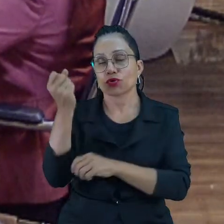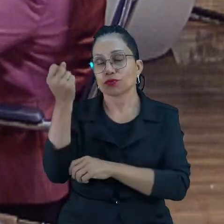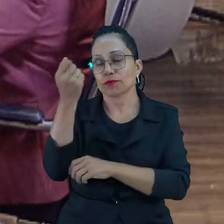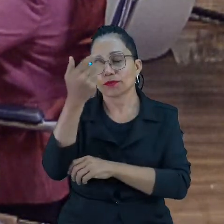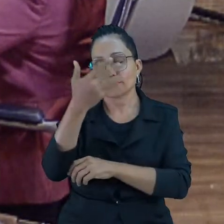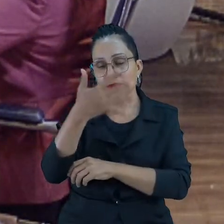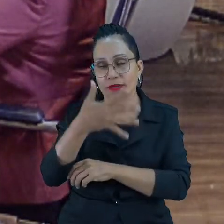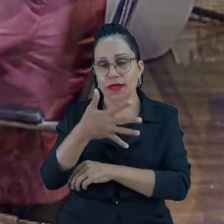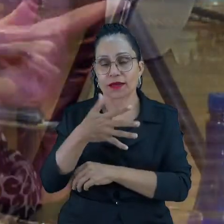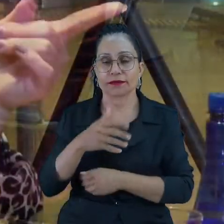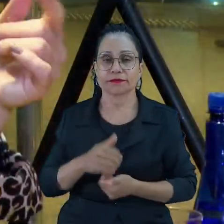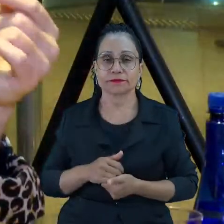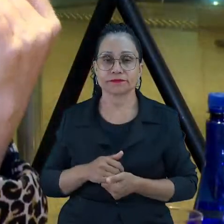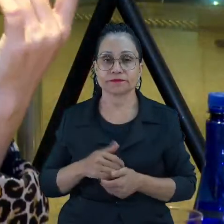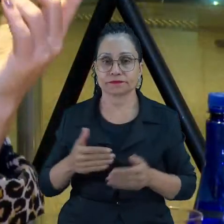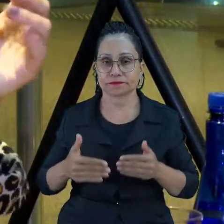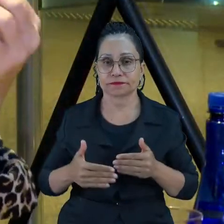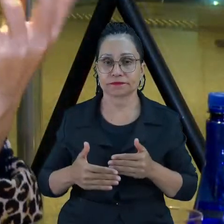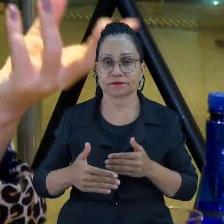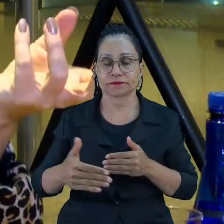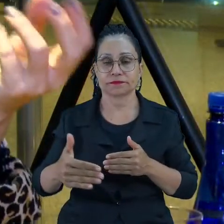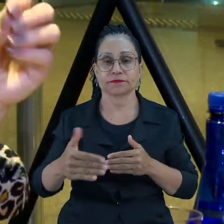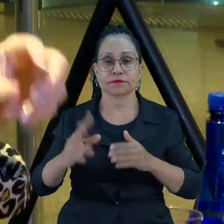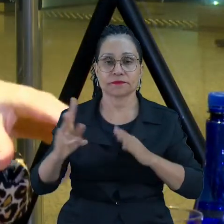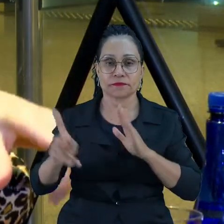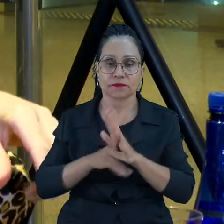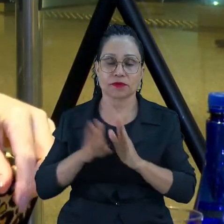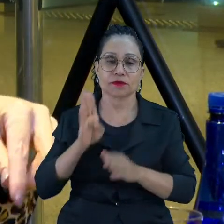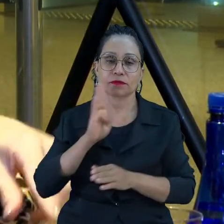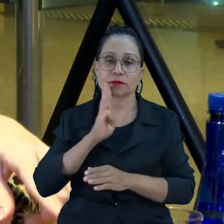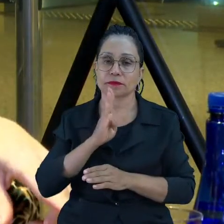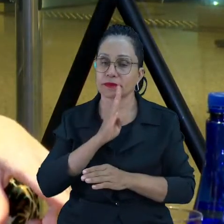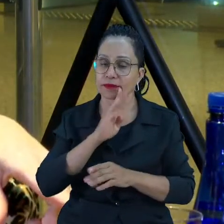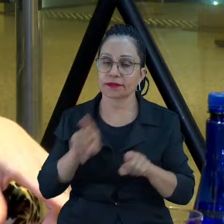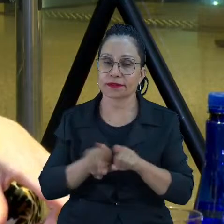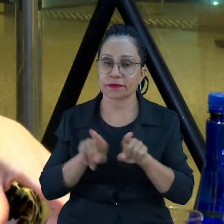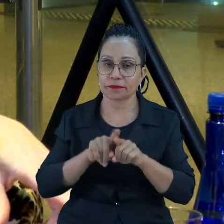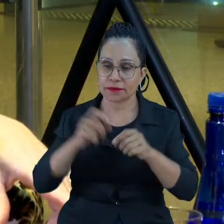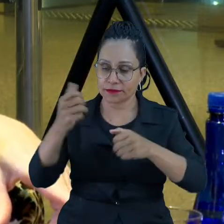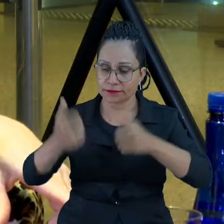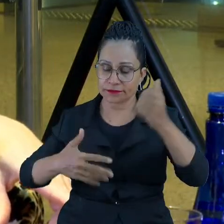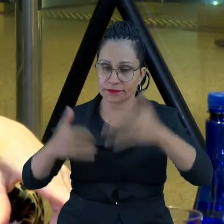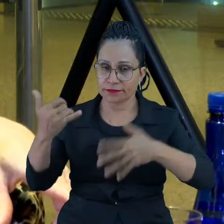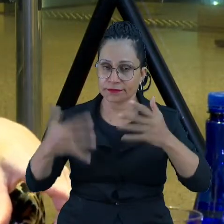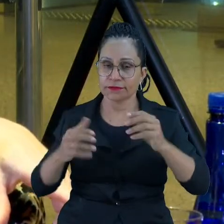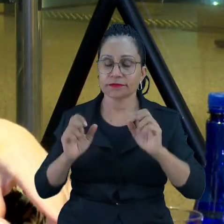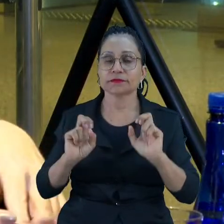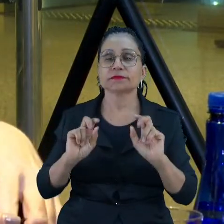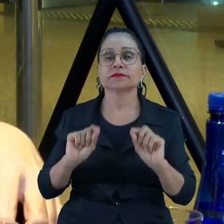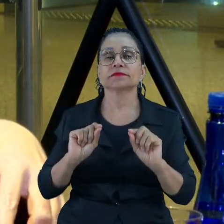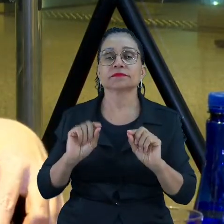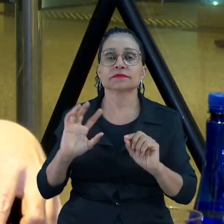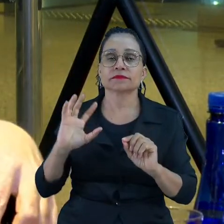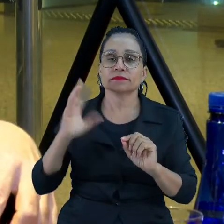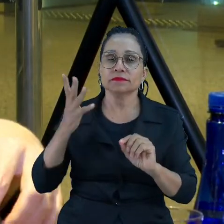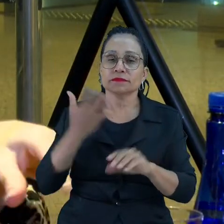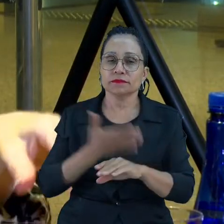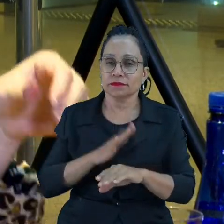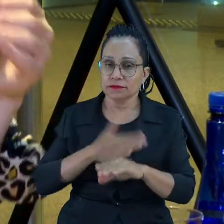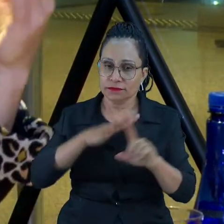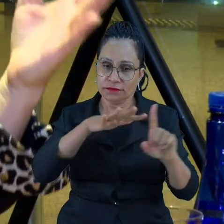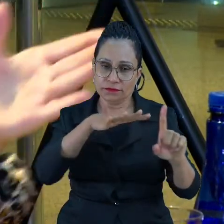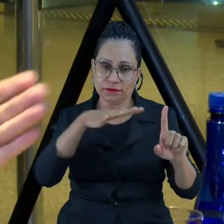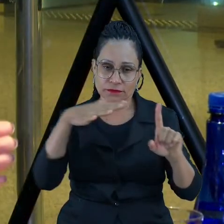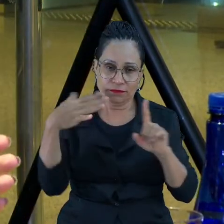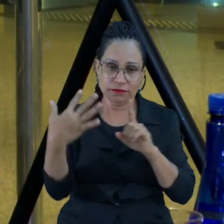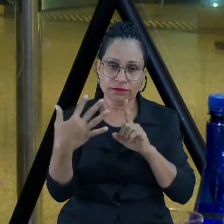nos próximos dias, proprietários de bares que vão vir também falar como isso acontece na prática. Porque eu acho que a sociedade...